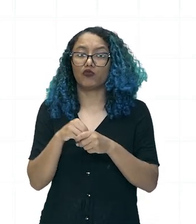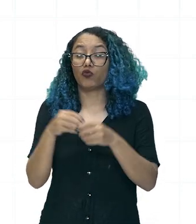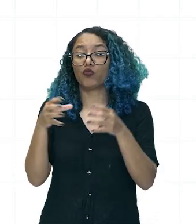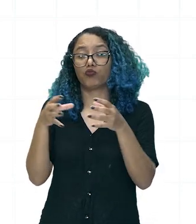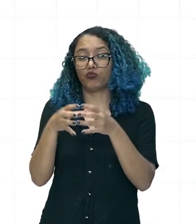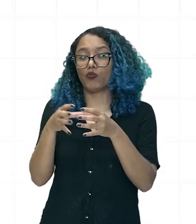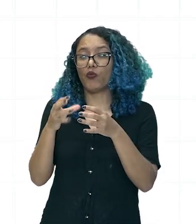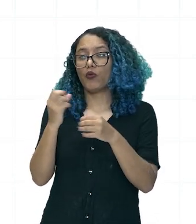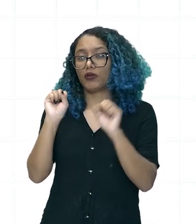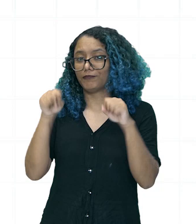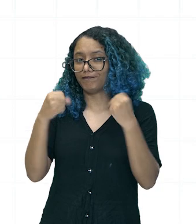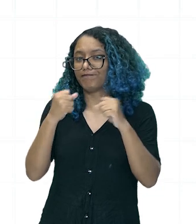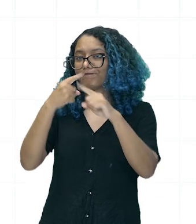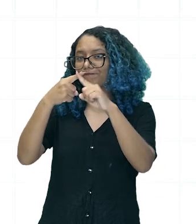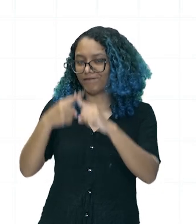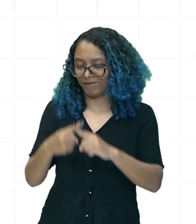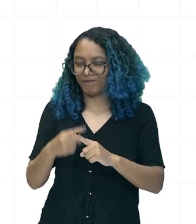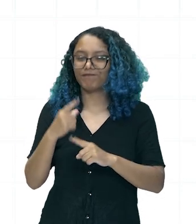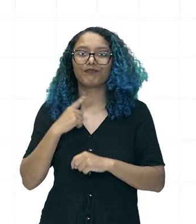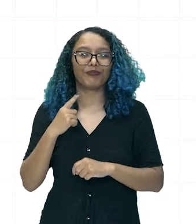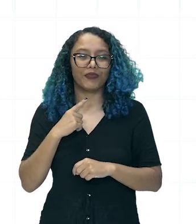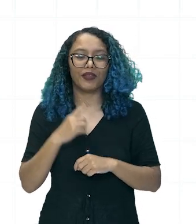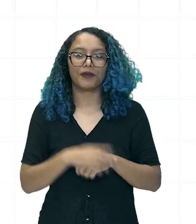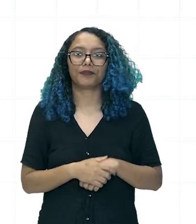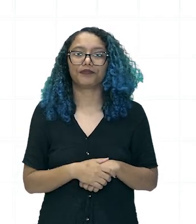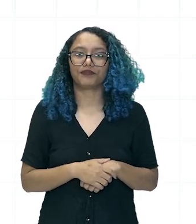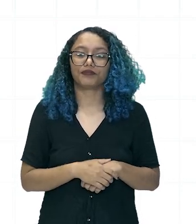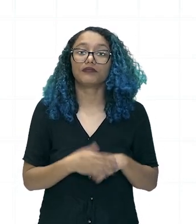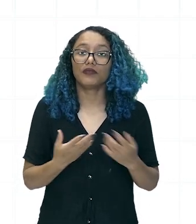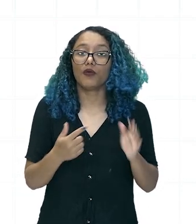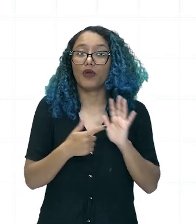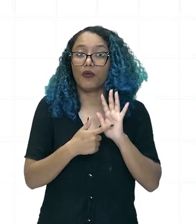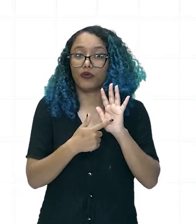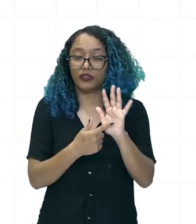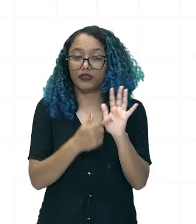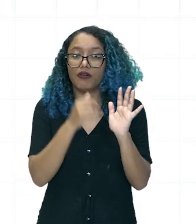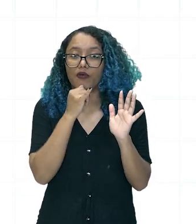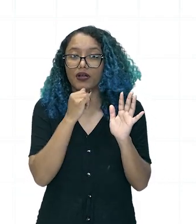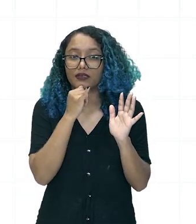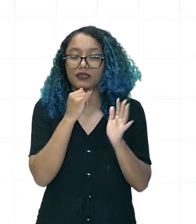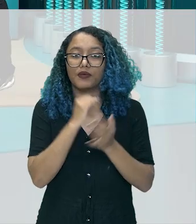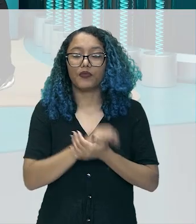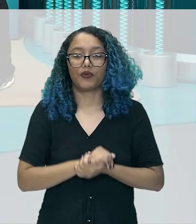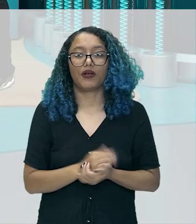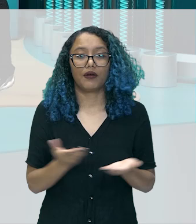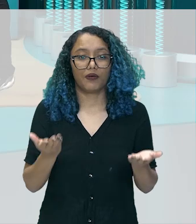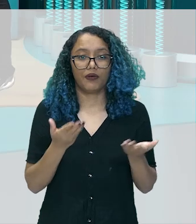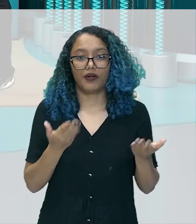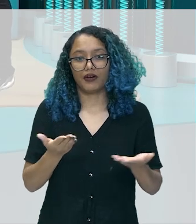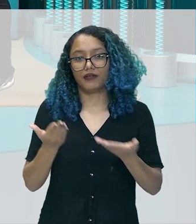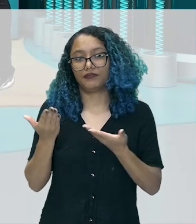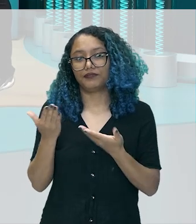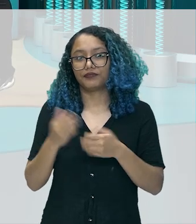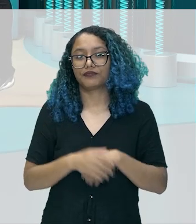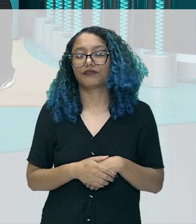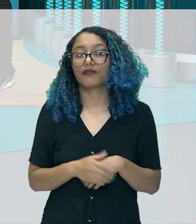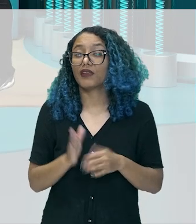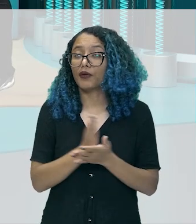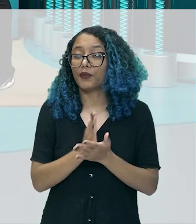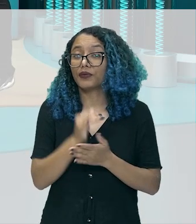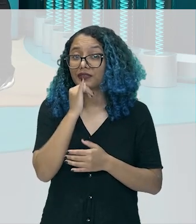Jogos Olímpicos, nós temos os próprios eventos destinados à ginástica, né? Então, a gente já sabe que